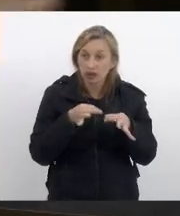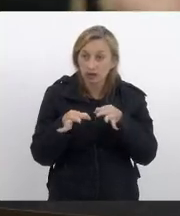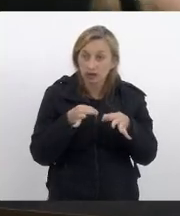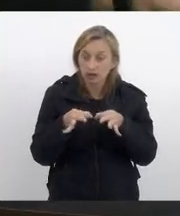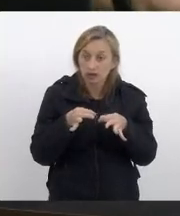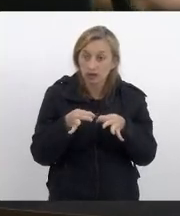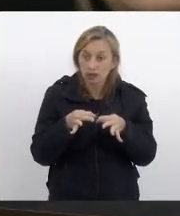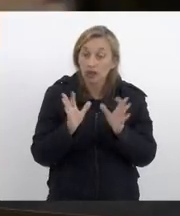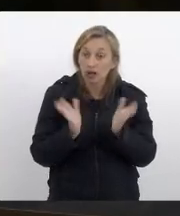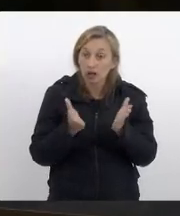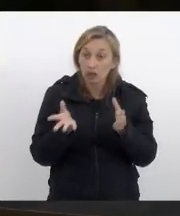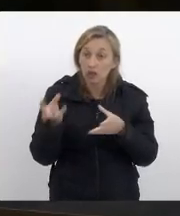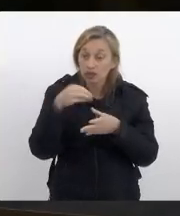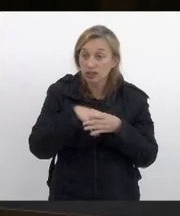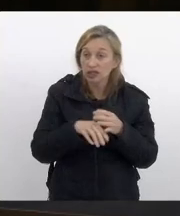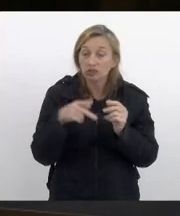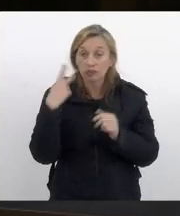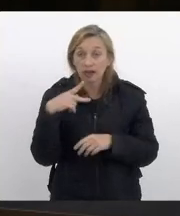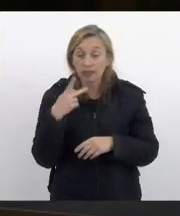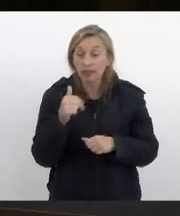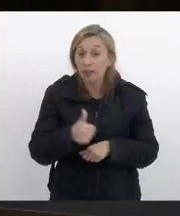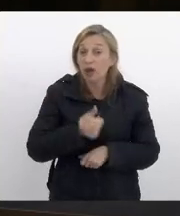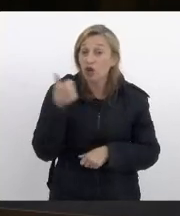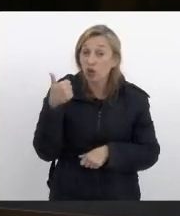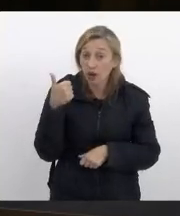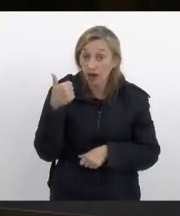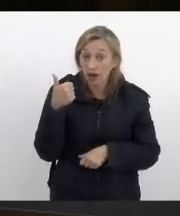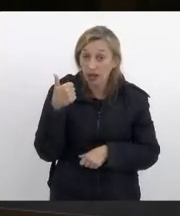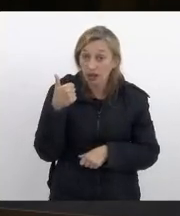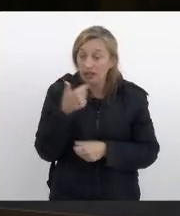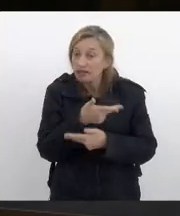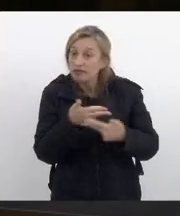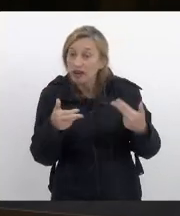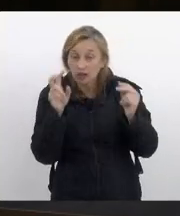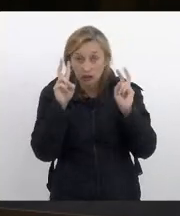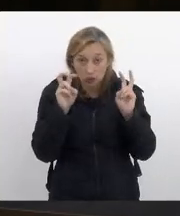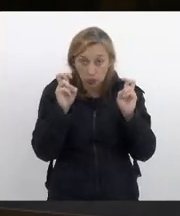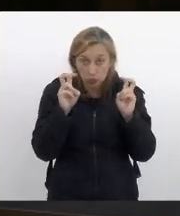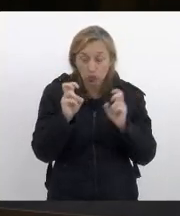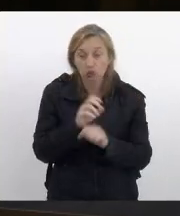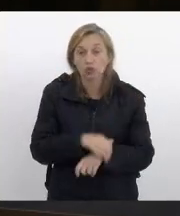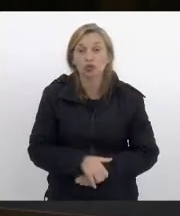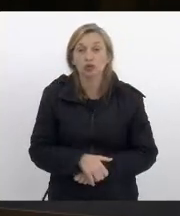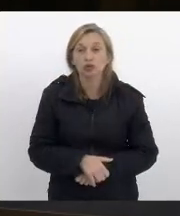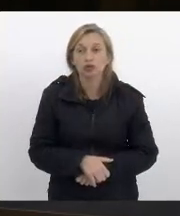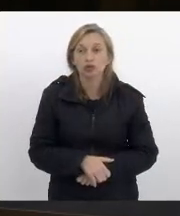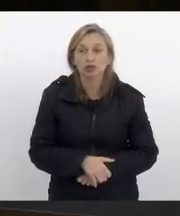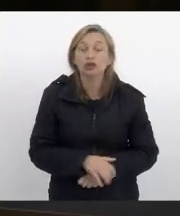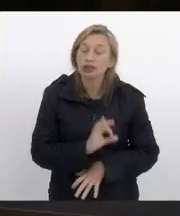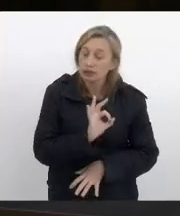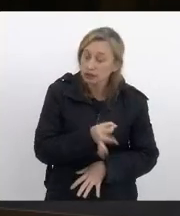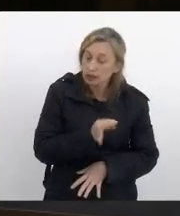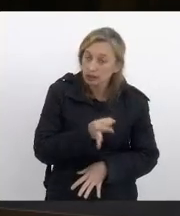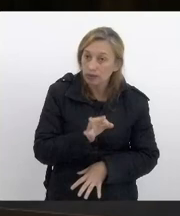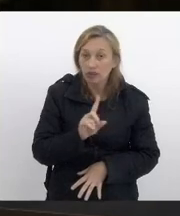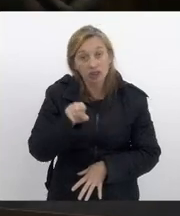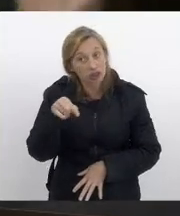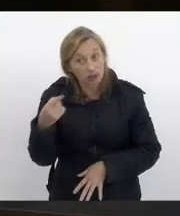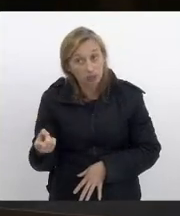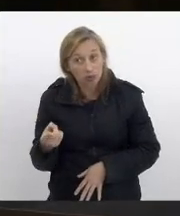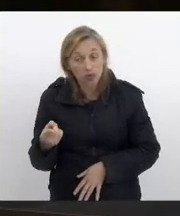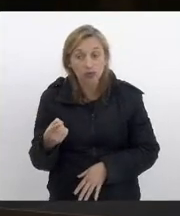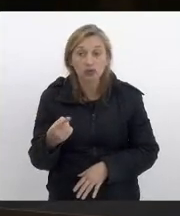pra, agora dentro do parlamento para melhorar uma série de questões. Tá? Logicamente que depois vai